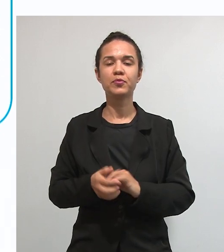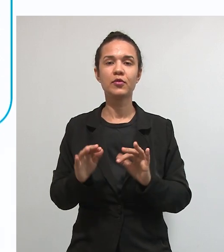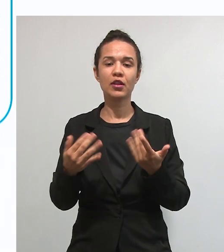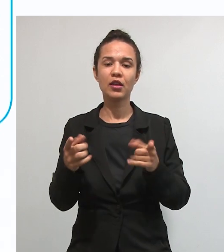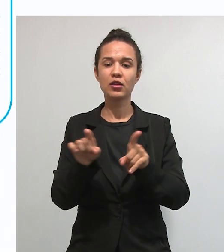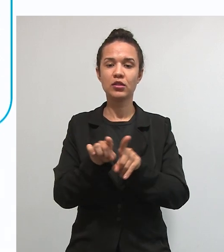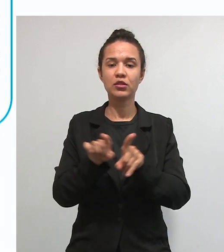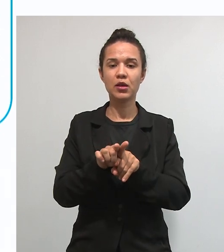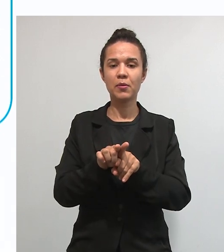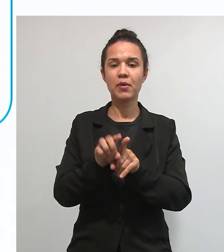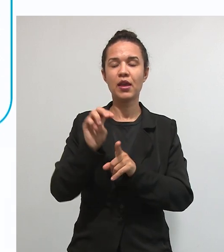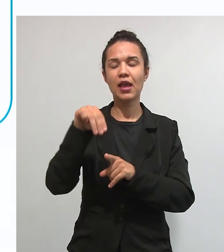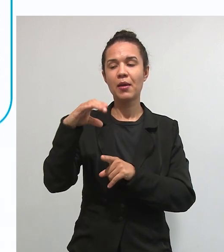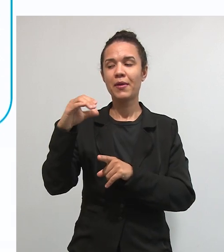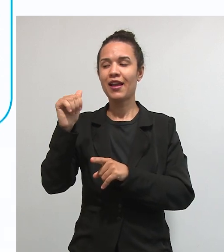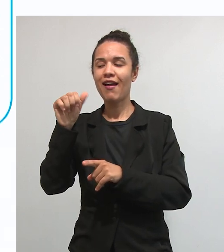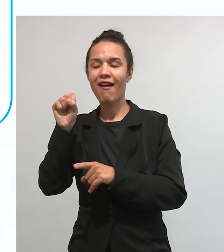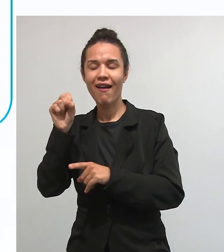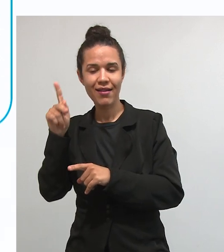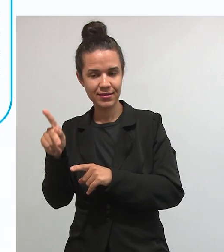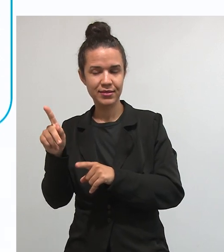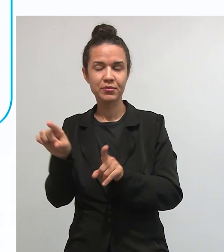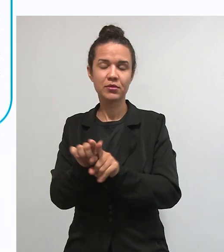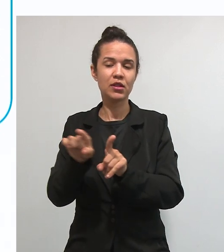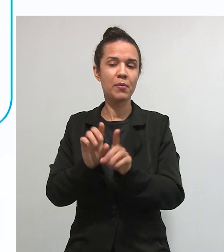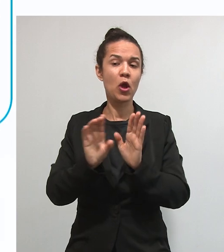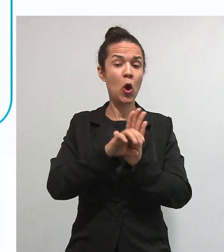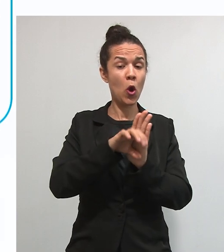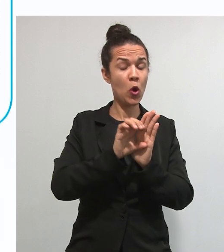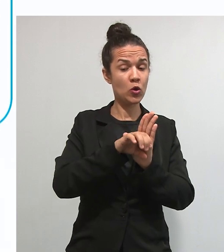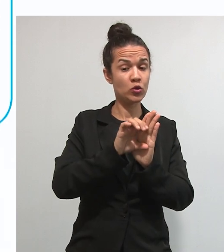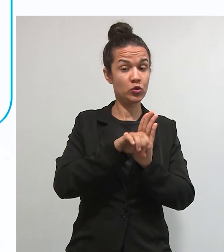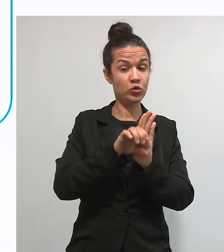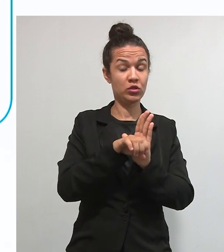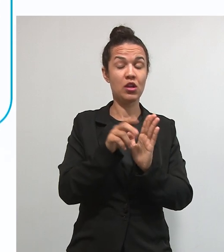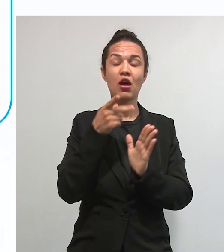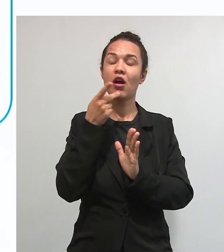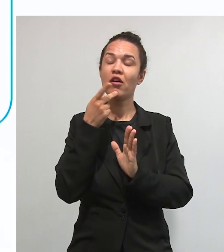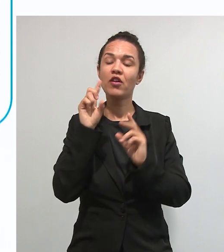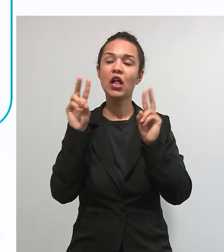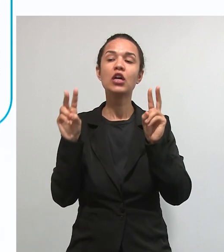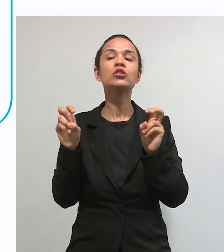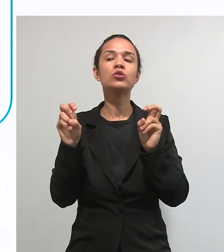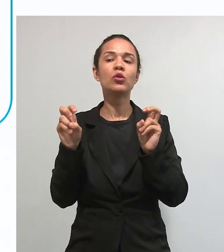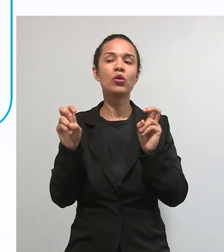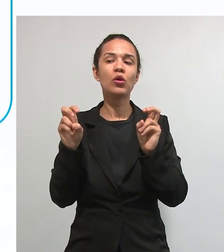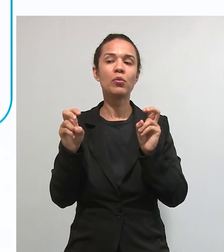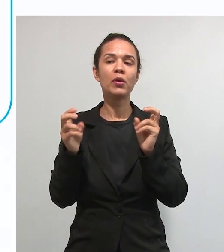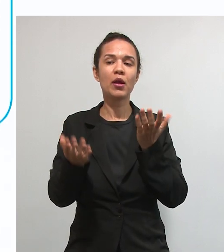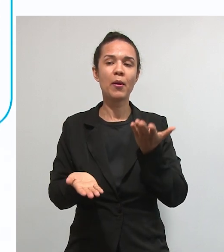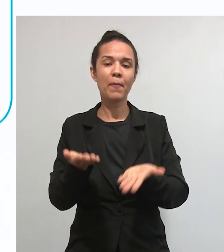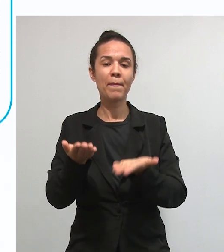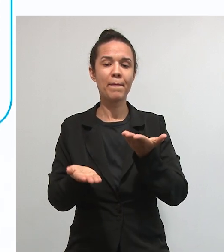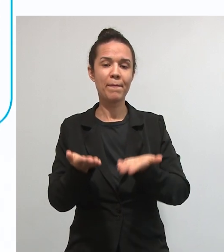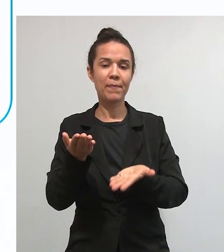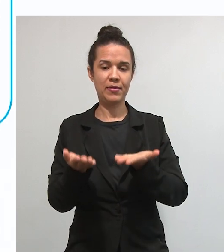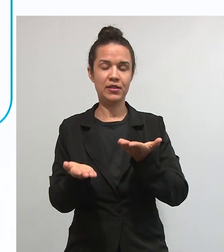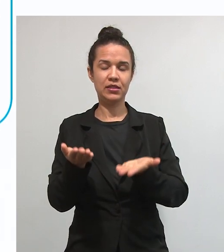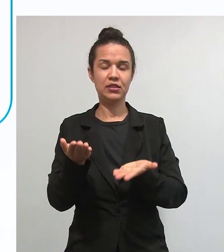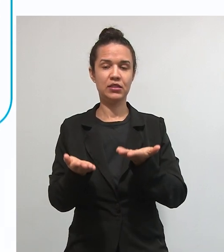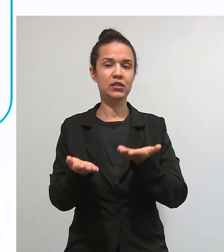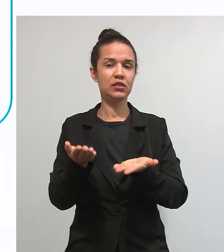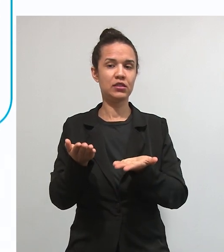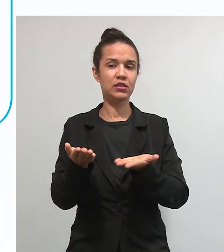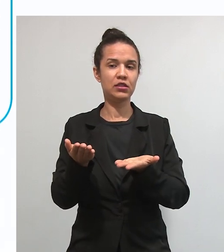também trouxe um conceito, né? Abordando que evidencia que o balanço financeiro ele evidencia